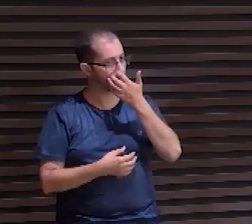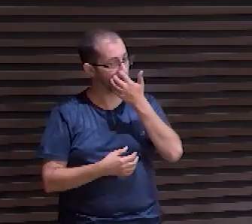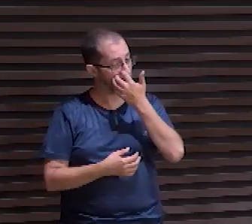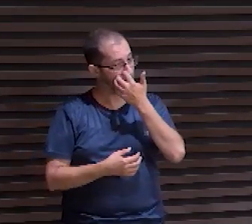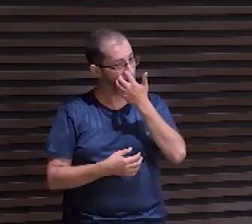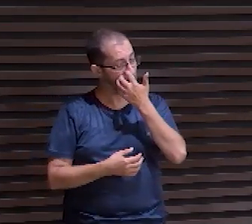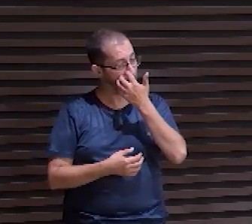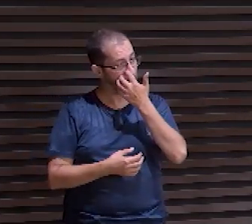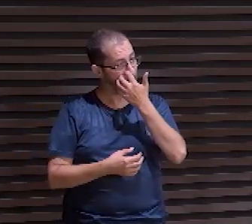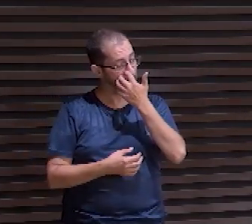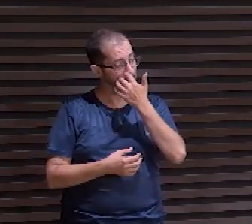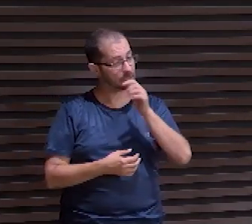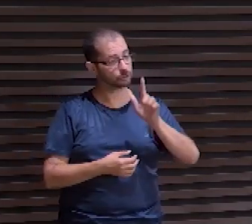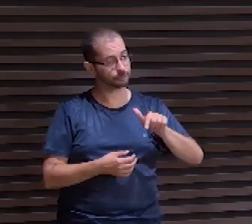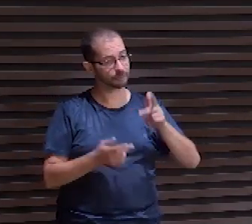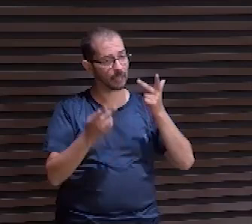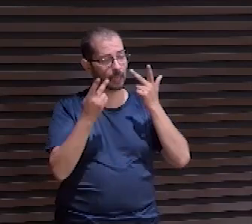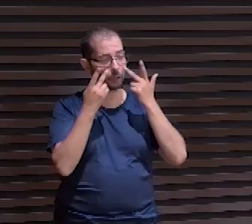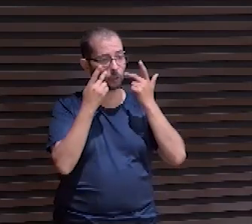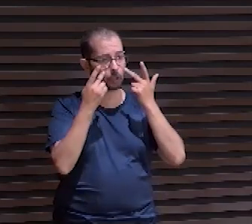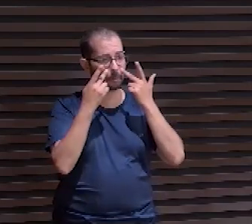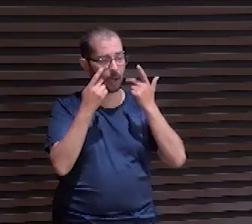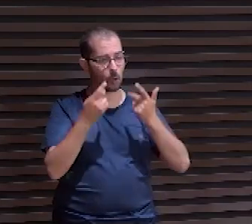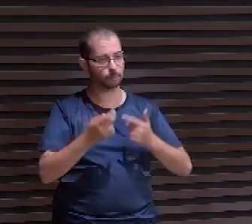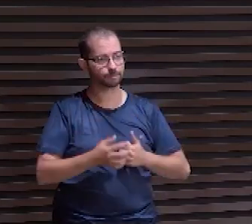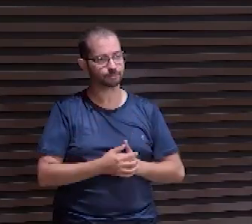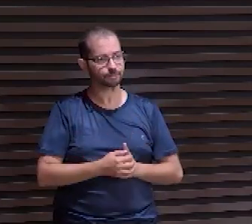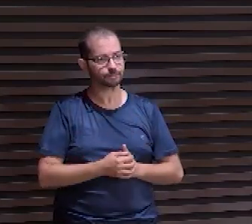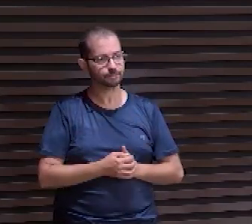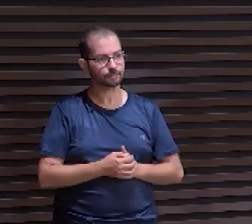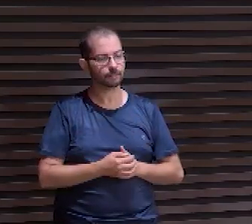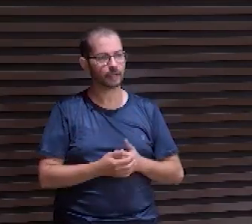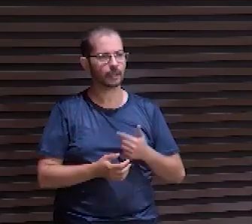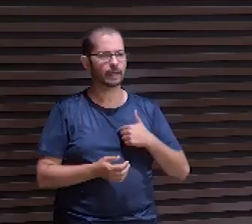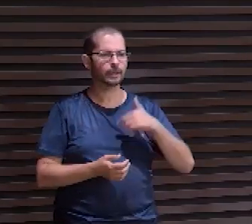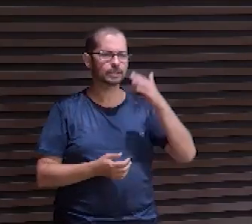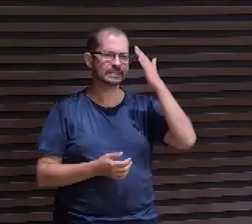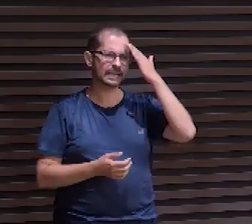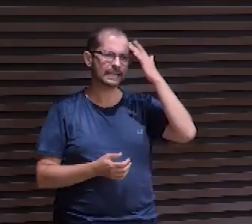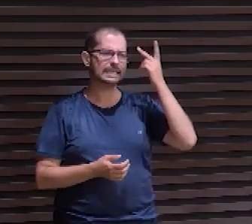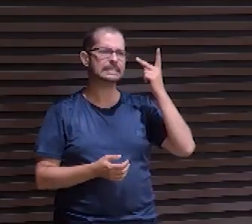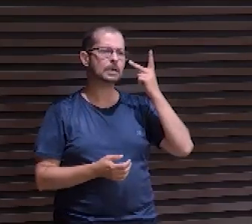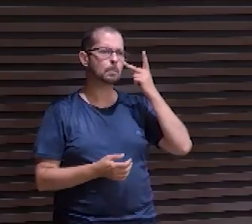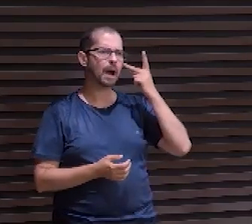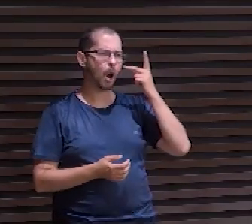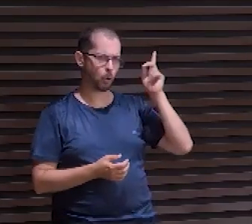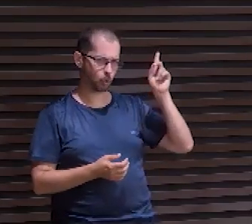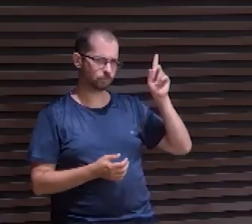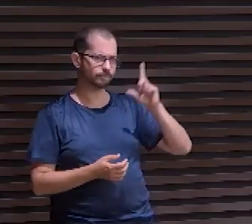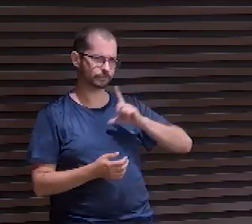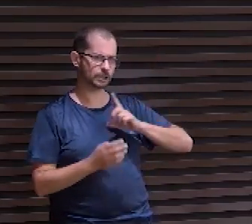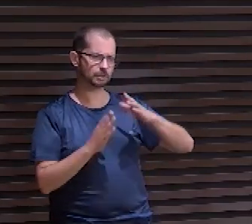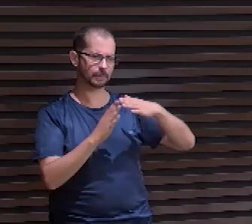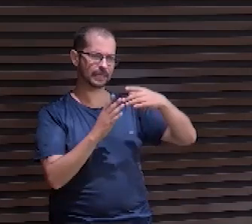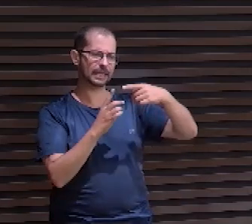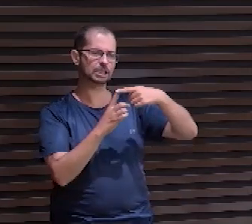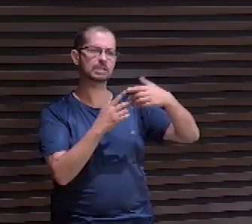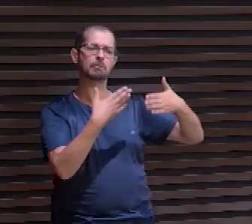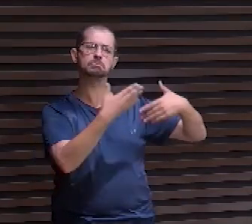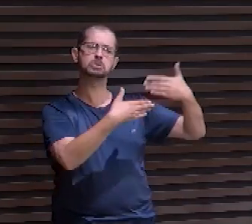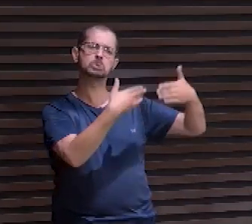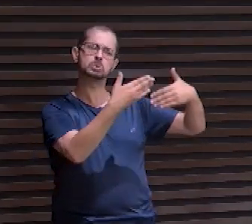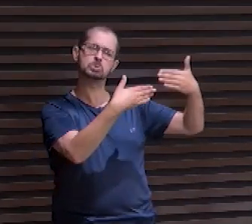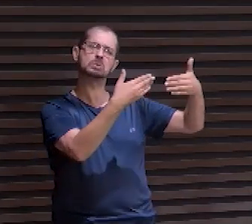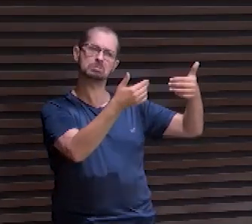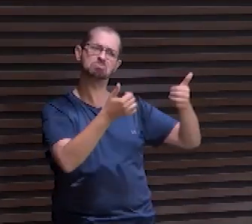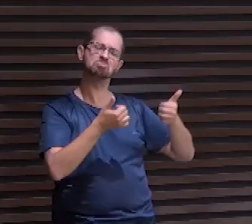Isso é muito comum. Eu sei de uma igreja aqui no estado de São Paulo que estava prosperando